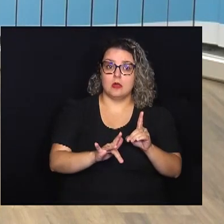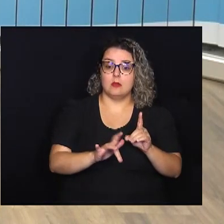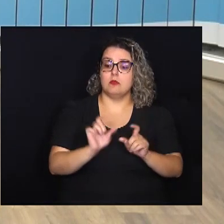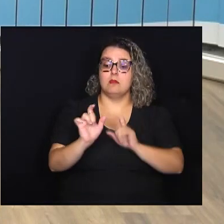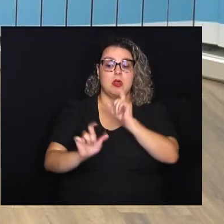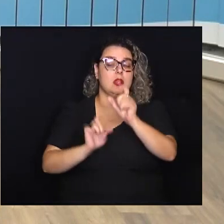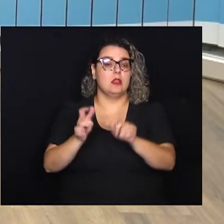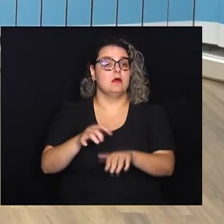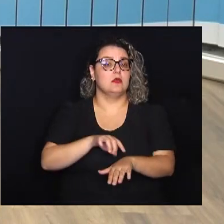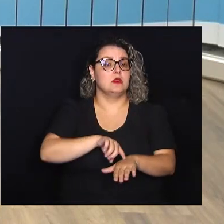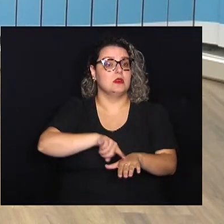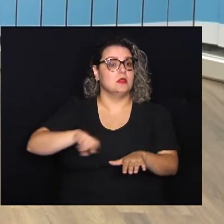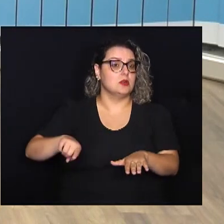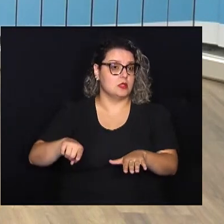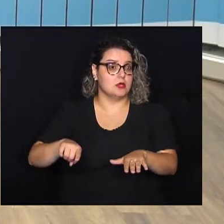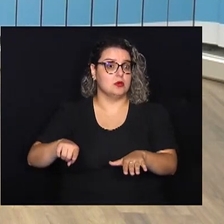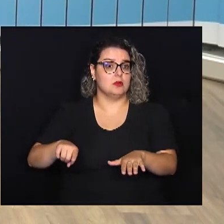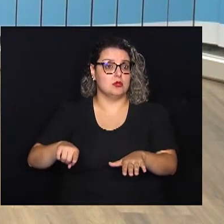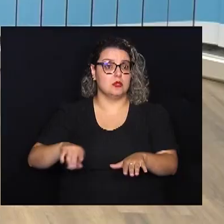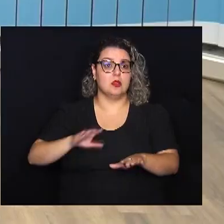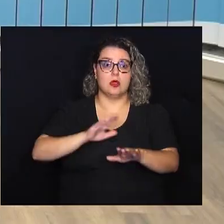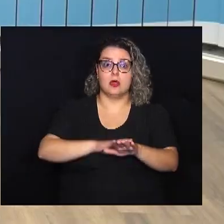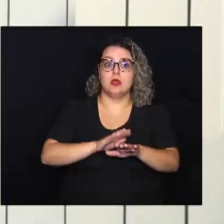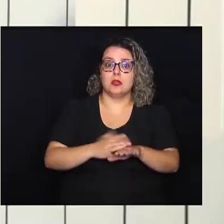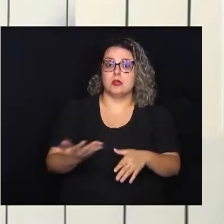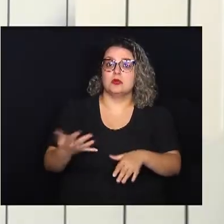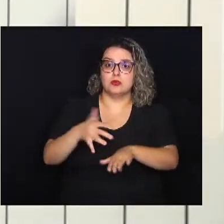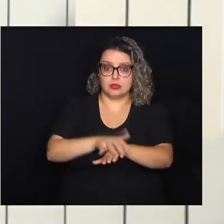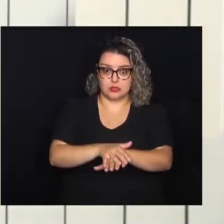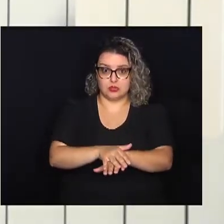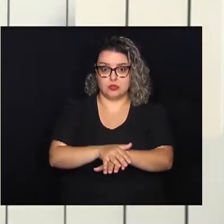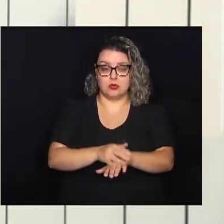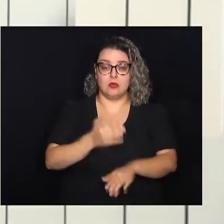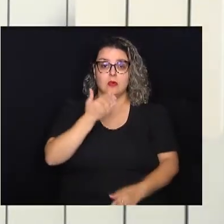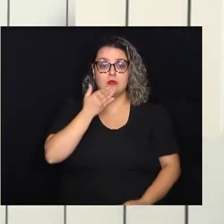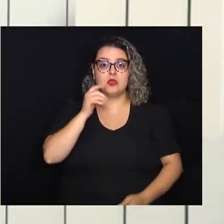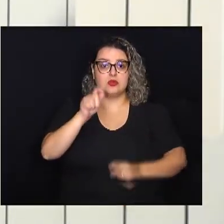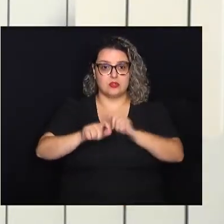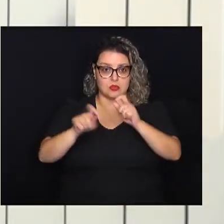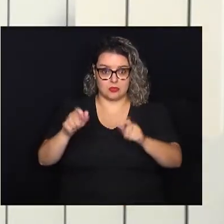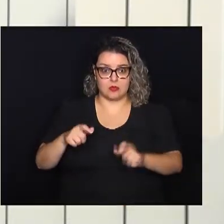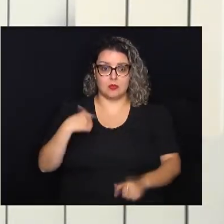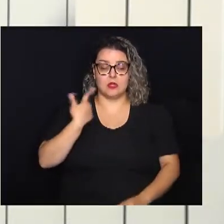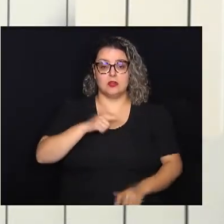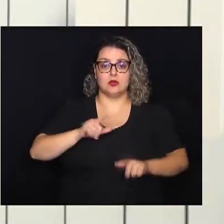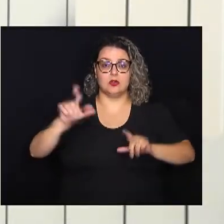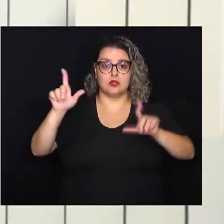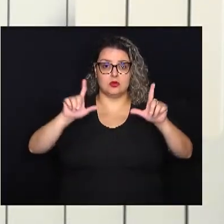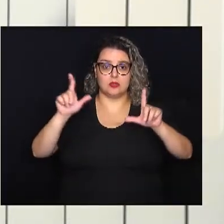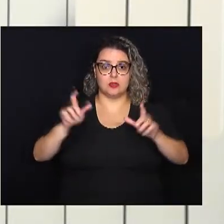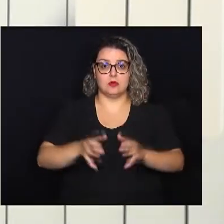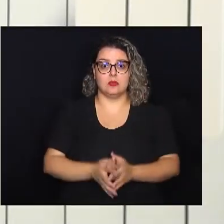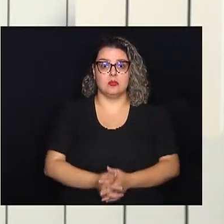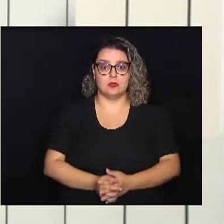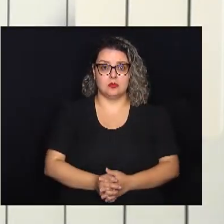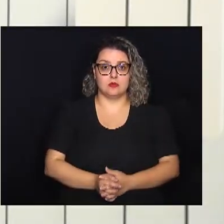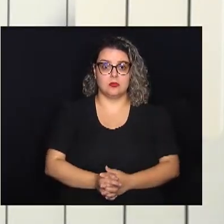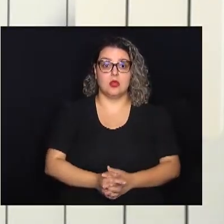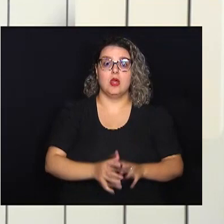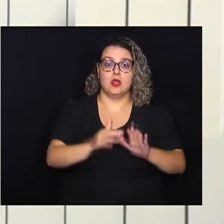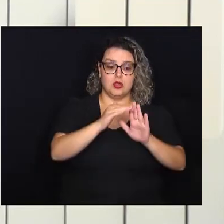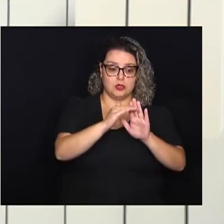exclui atitudes que inclui e eu vou pedir para o pessoal colocar aqui na nossa tela ou a programação